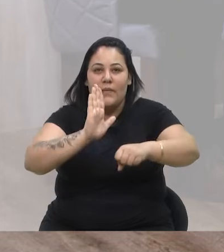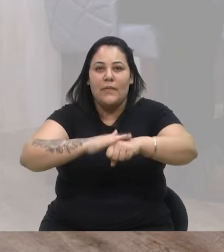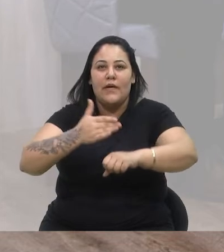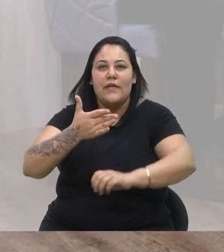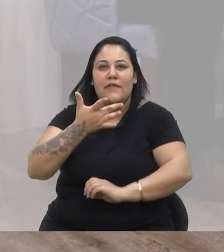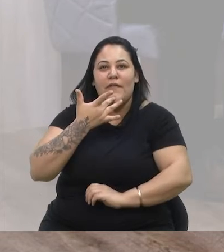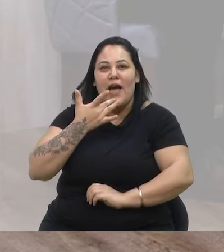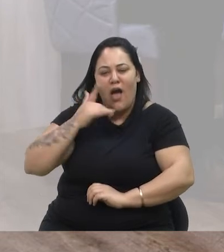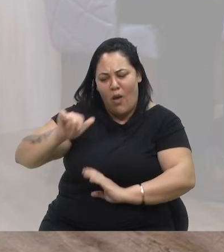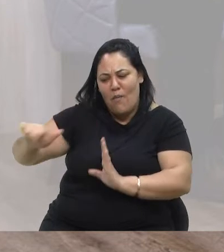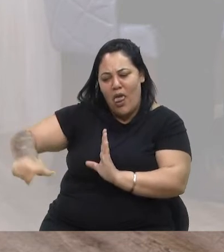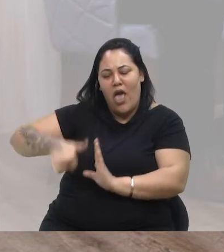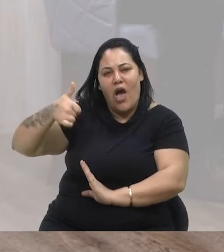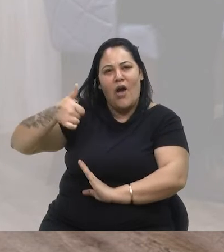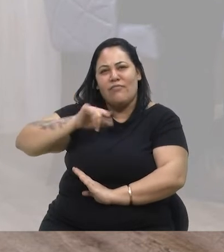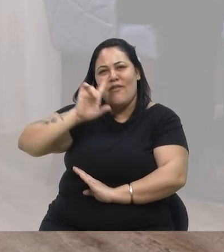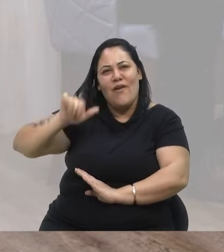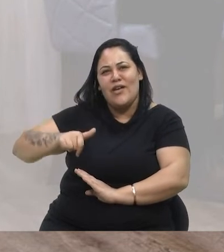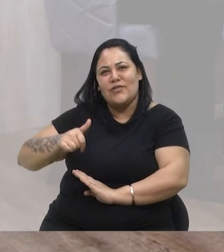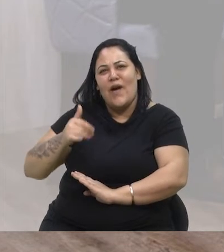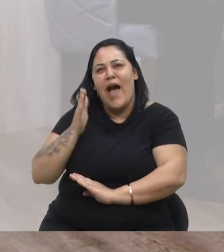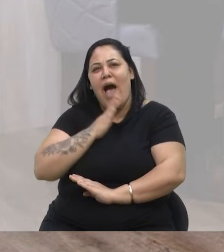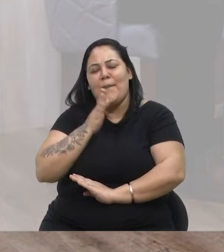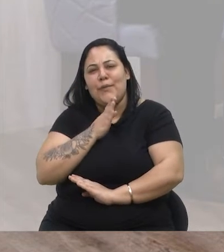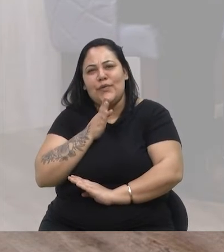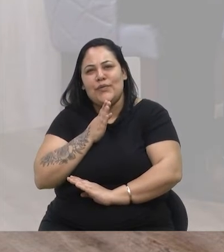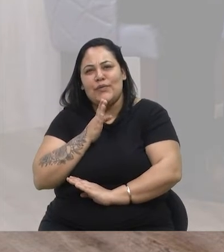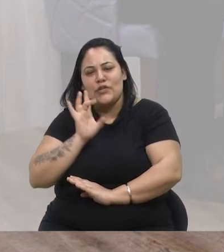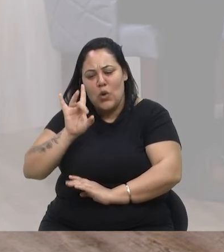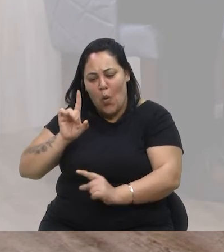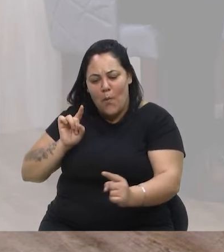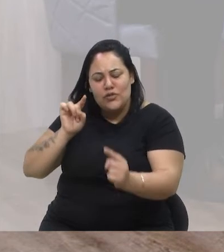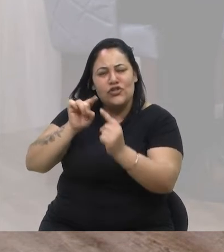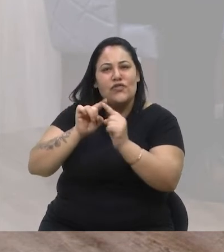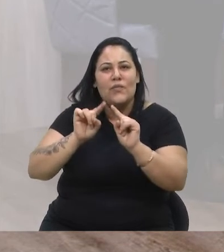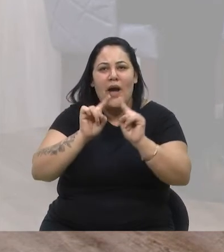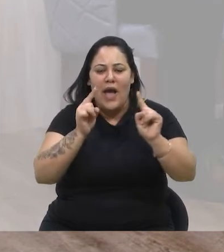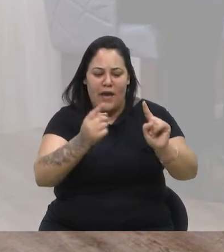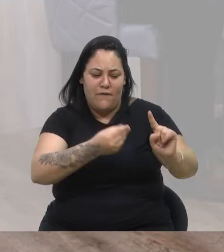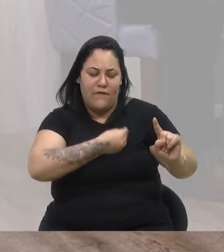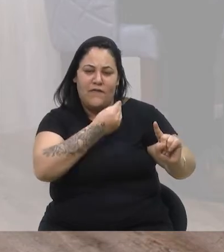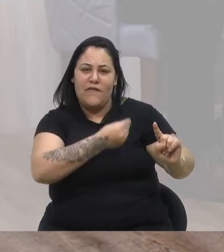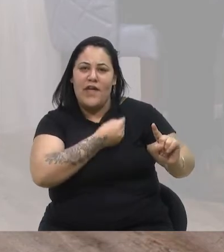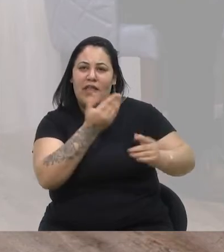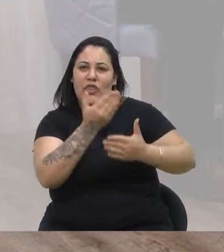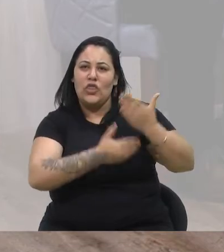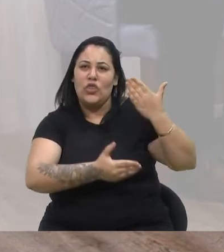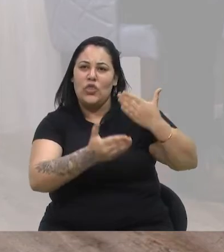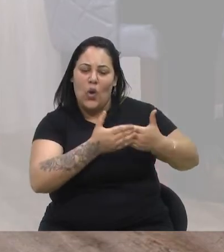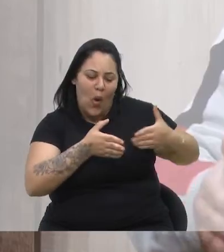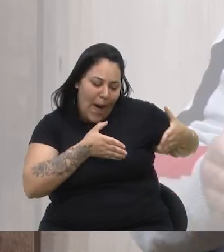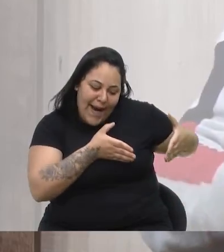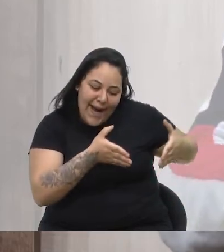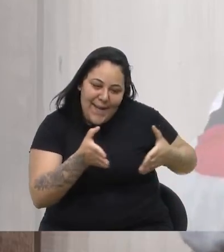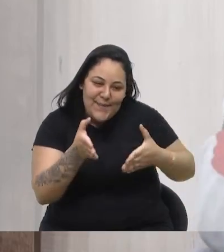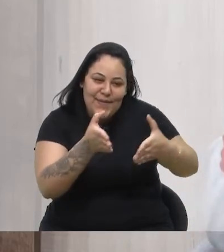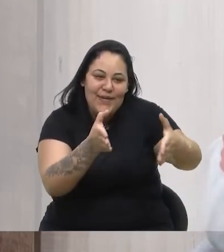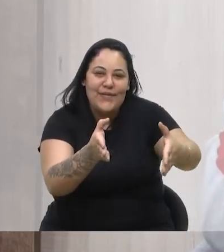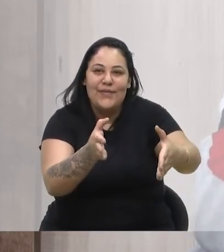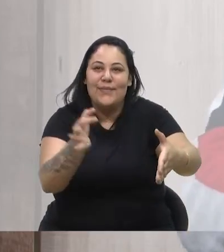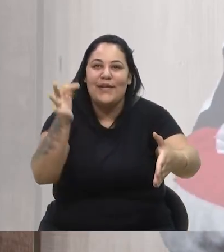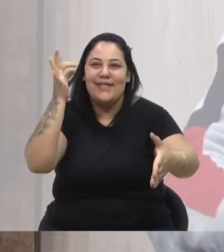nem sempre o caminho mais fácil é o melhor. Por quê? Se ela pegar um transporte imediato, ela só vai chegar lá. Mas viver toda